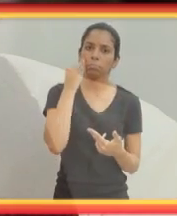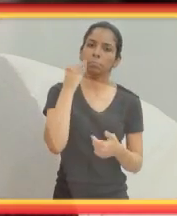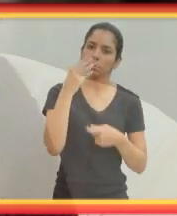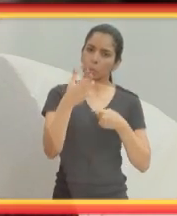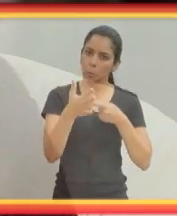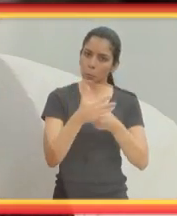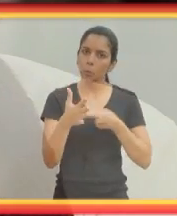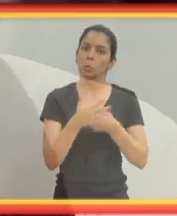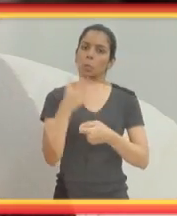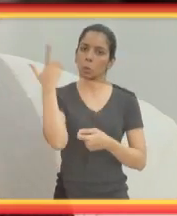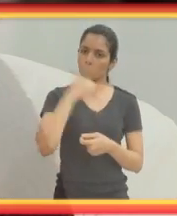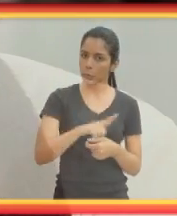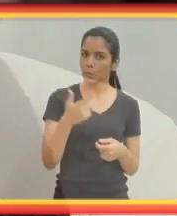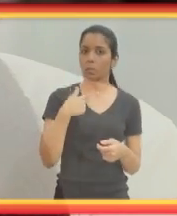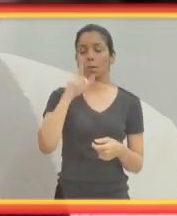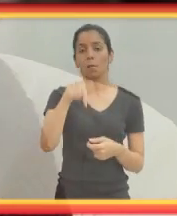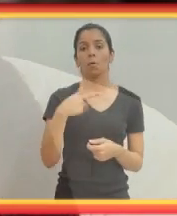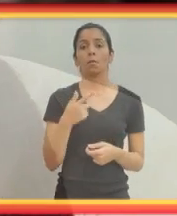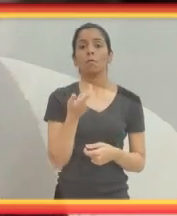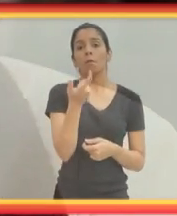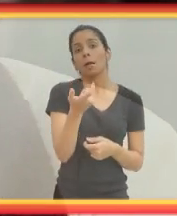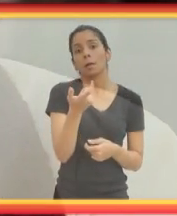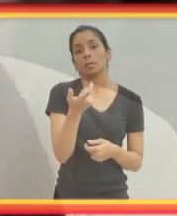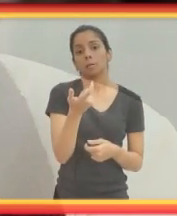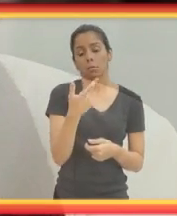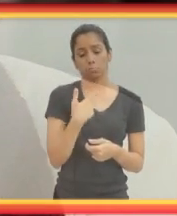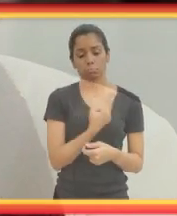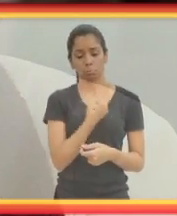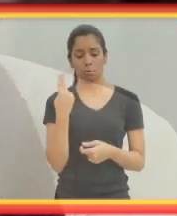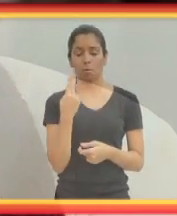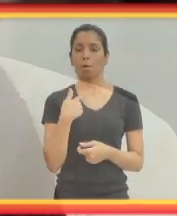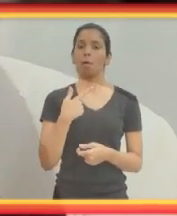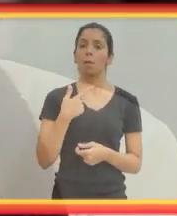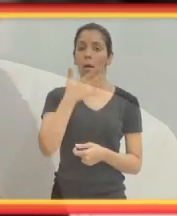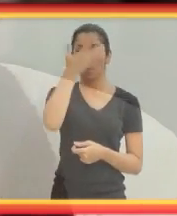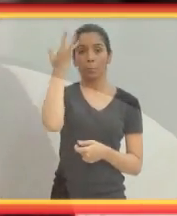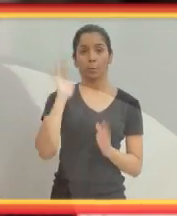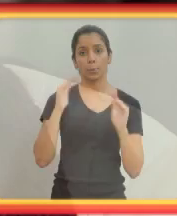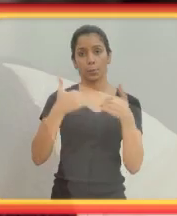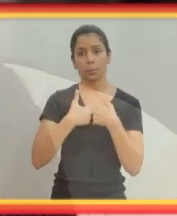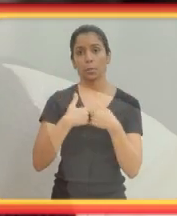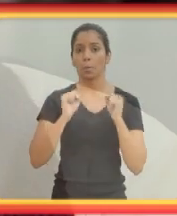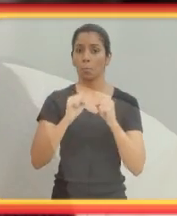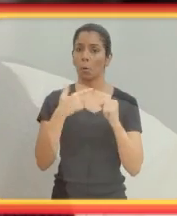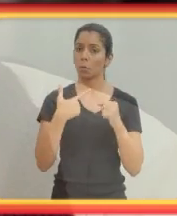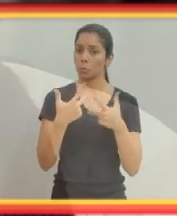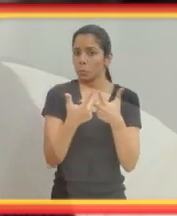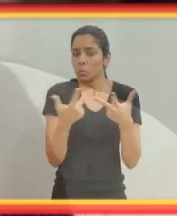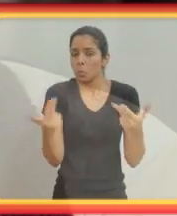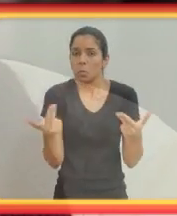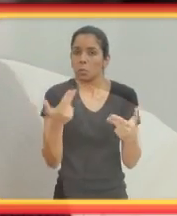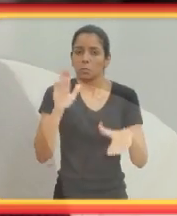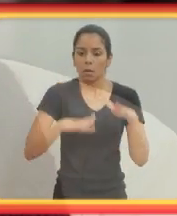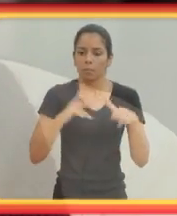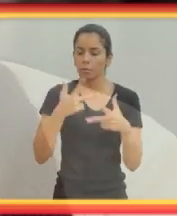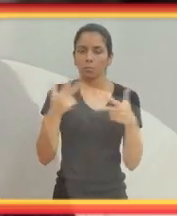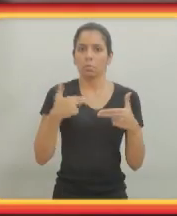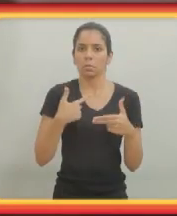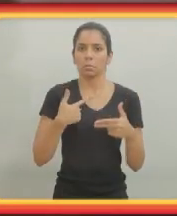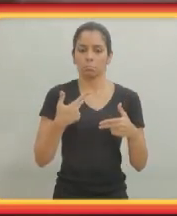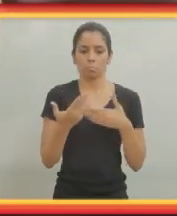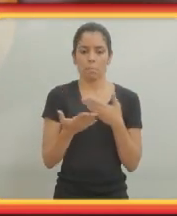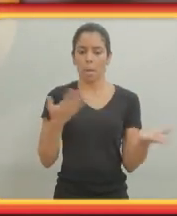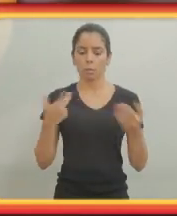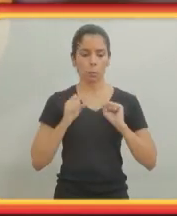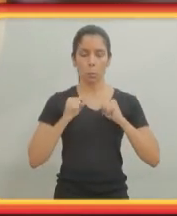coisa que eu estou buscando e vou tentar conseguir de alguma maneira é um cartão de identificação para os autistas, para que possam,